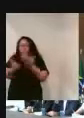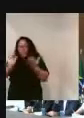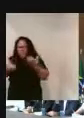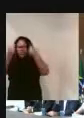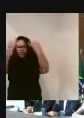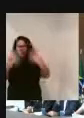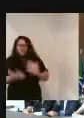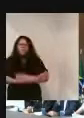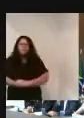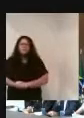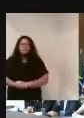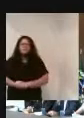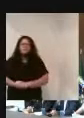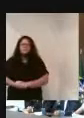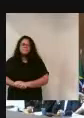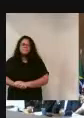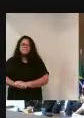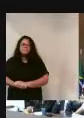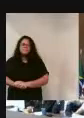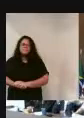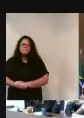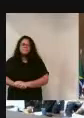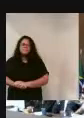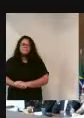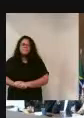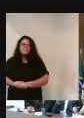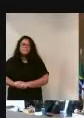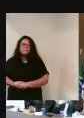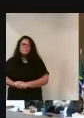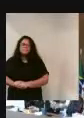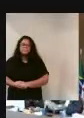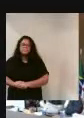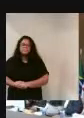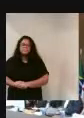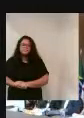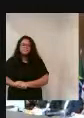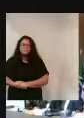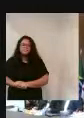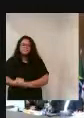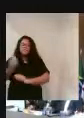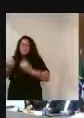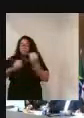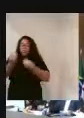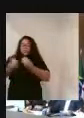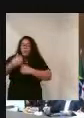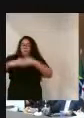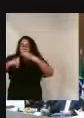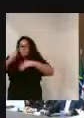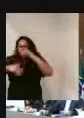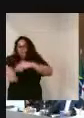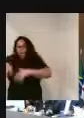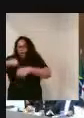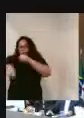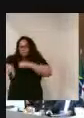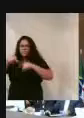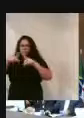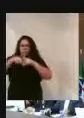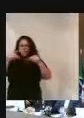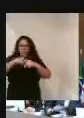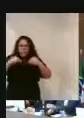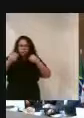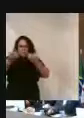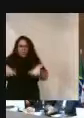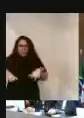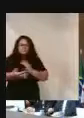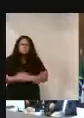Jorlante, que apresentou um dos nossos projetos do beneficiamento do vidro. Aqui é o antes, os catadores de Brasília se encontravam nessa condição, num dos maiores